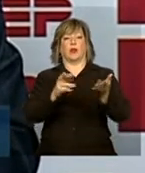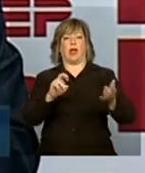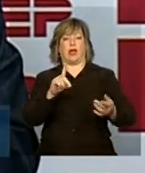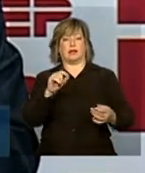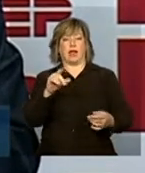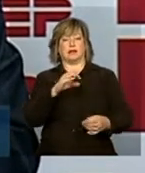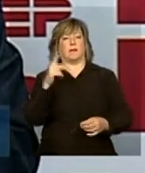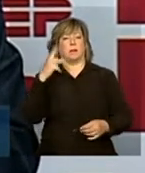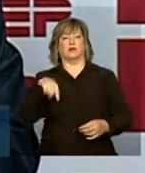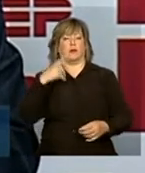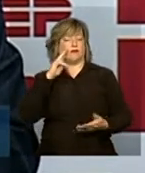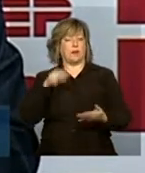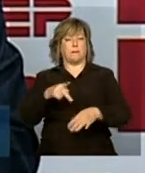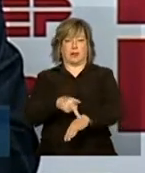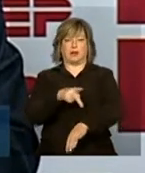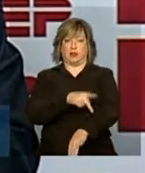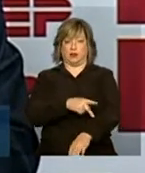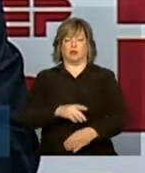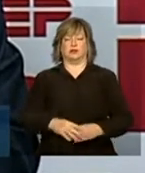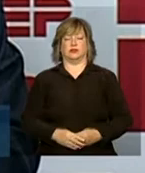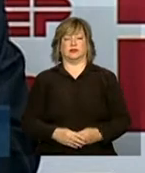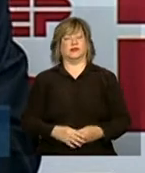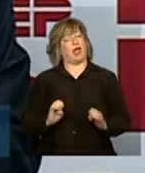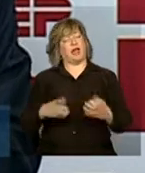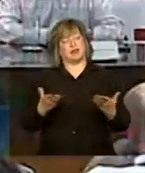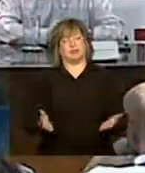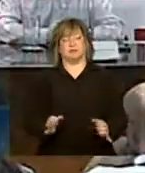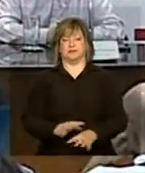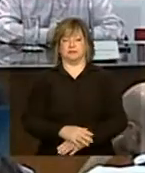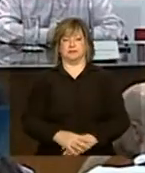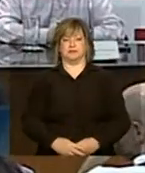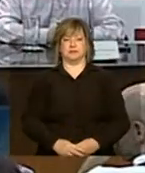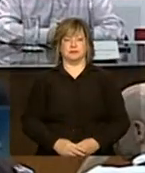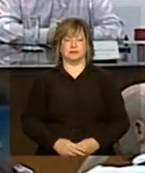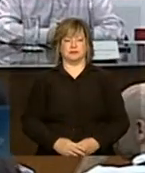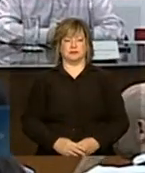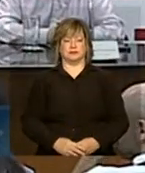redações para a vista pedagógica. É isso.